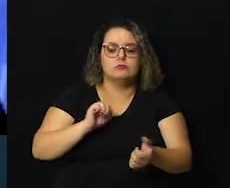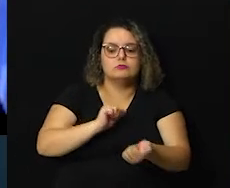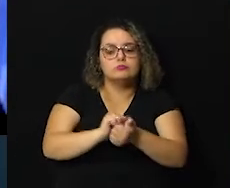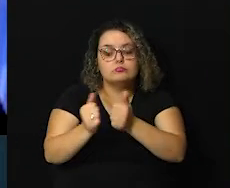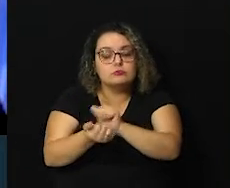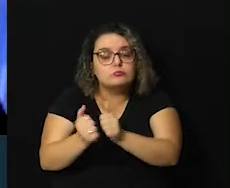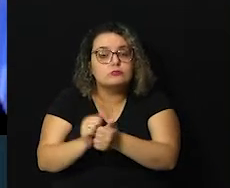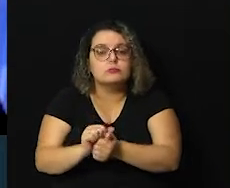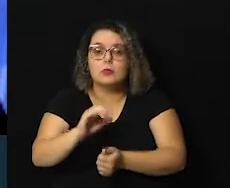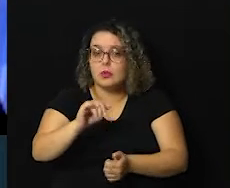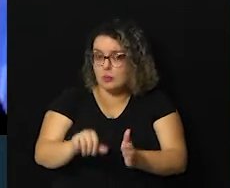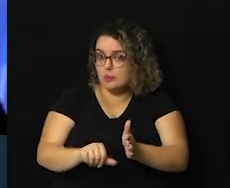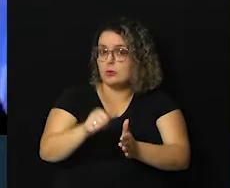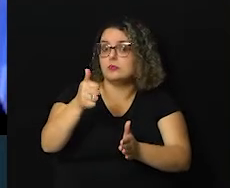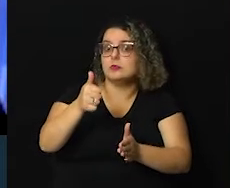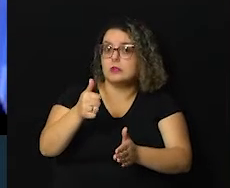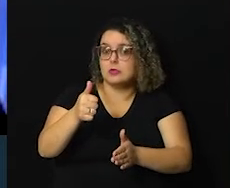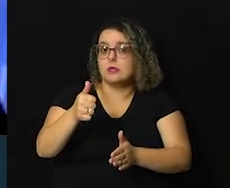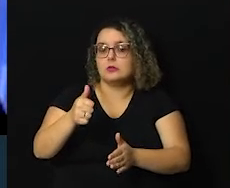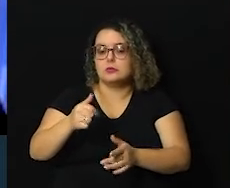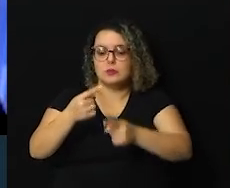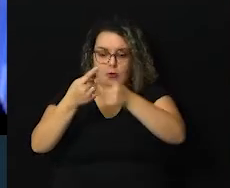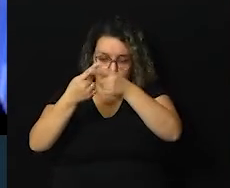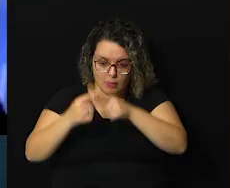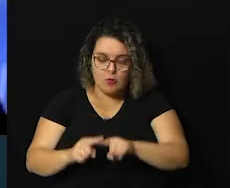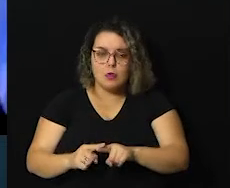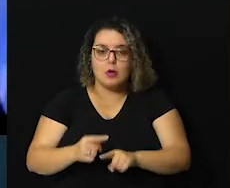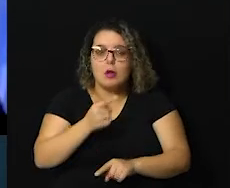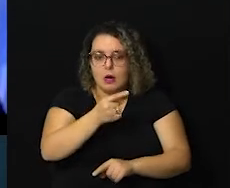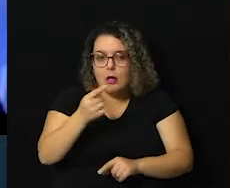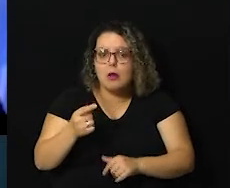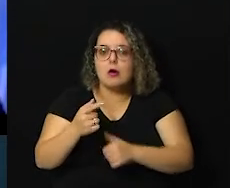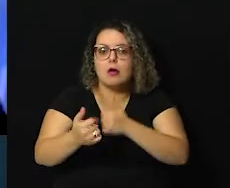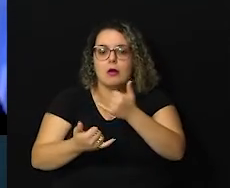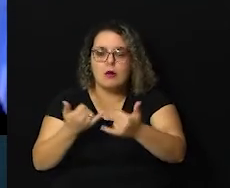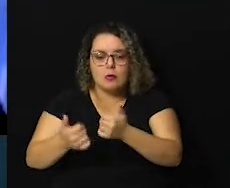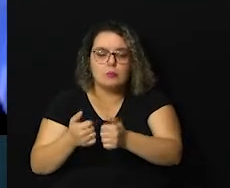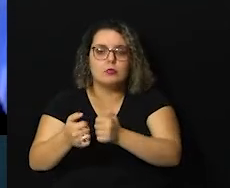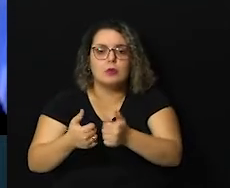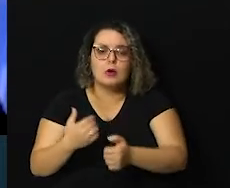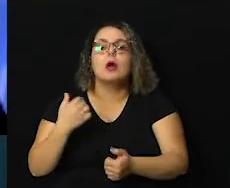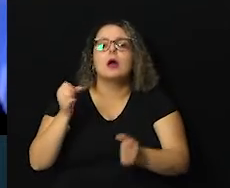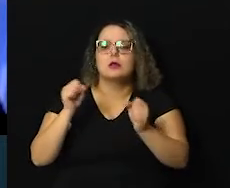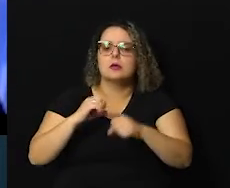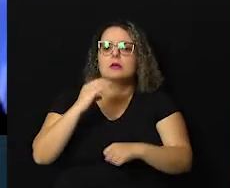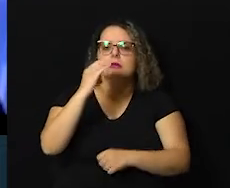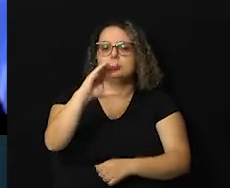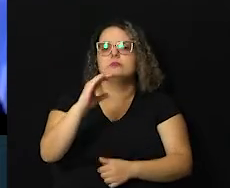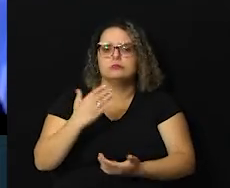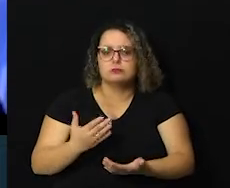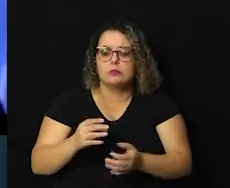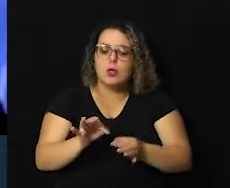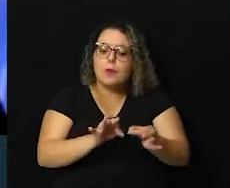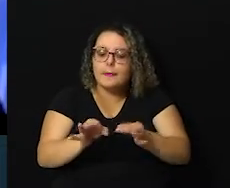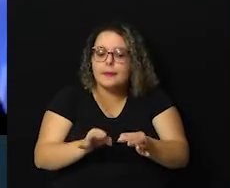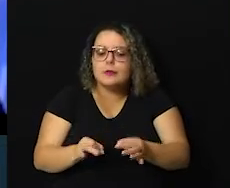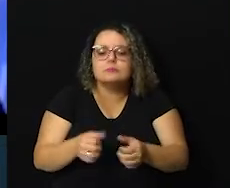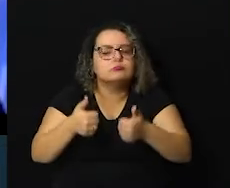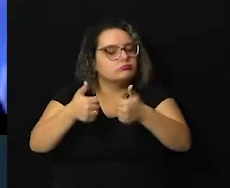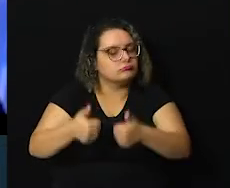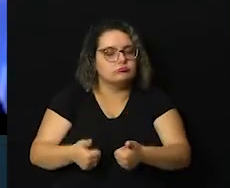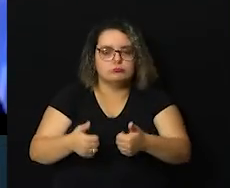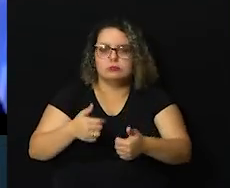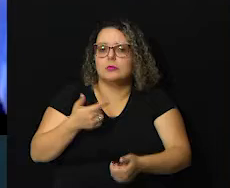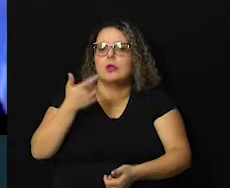montar a gente vai ser aí um dos primeiros senão o primeiro campeonato de cada um desses jogos assim que eles forem lançados a gente já tá com o